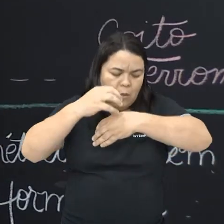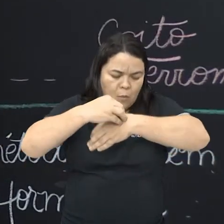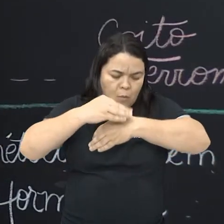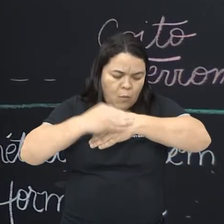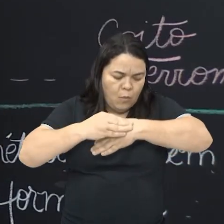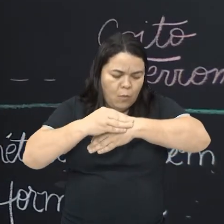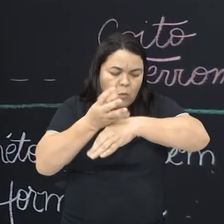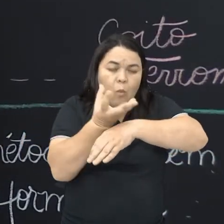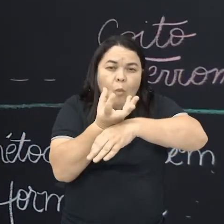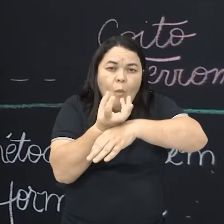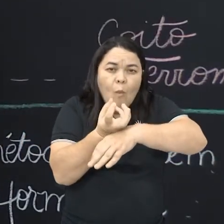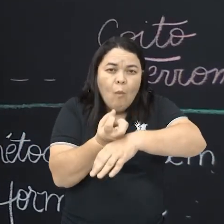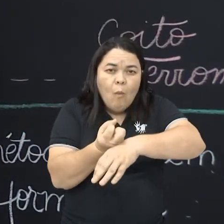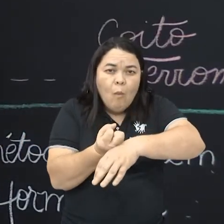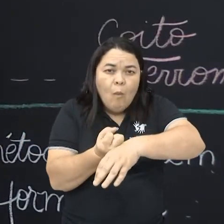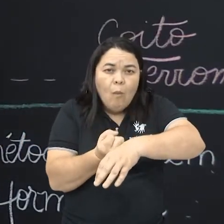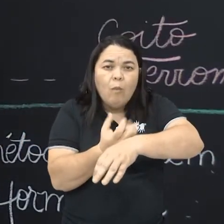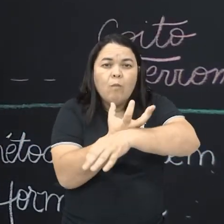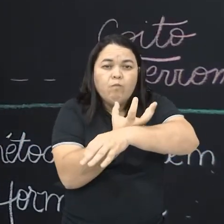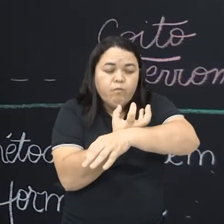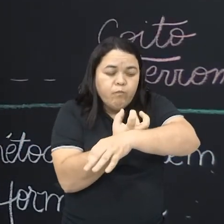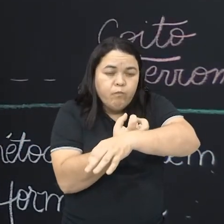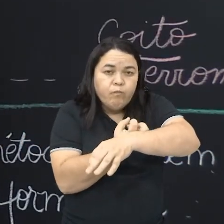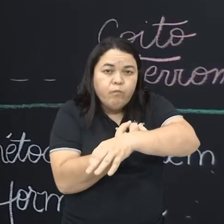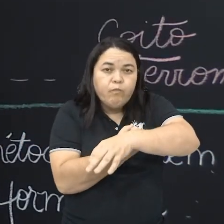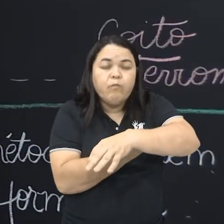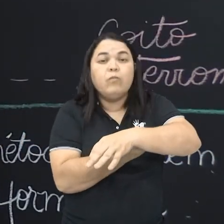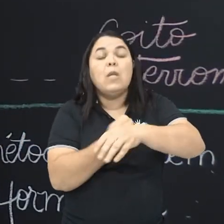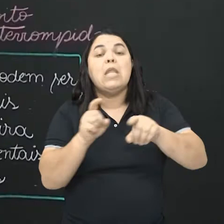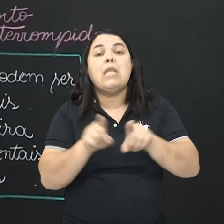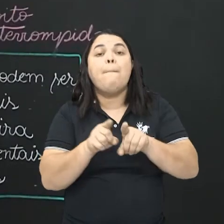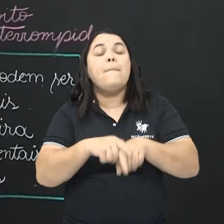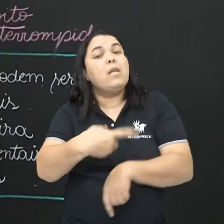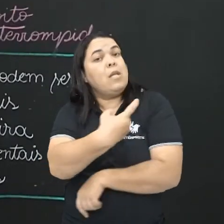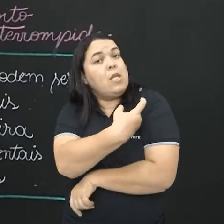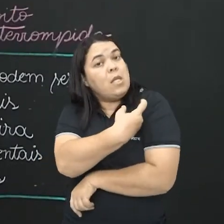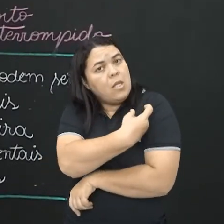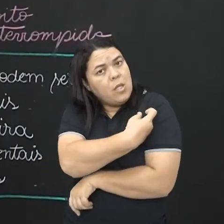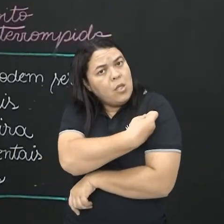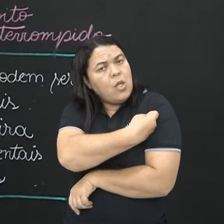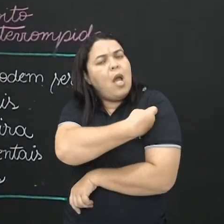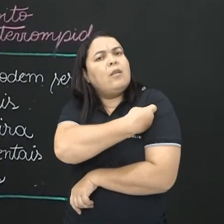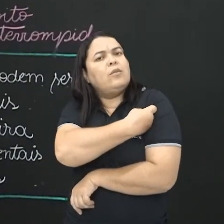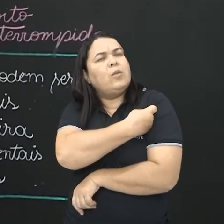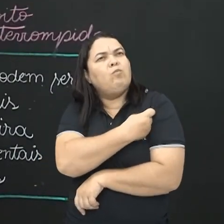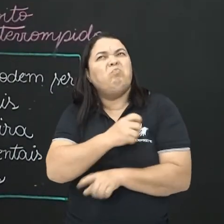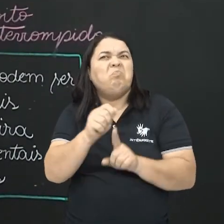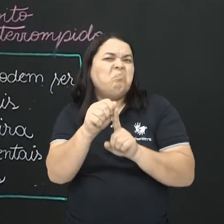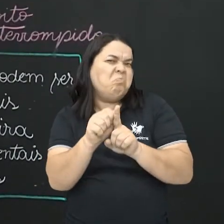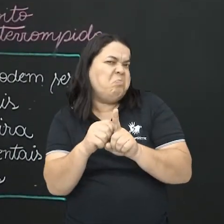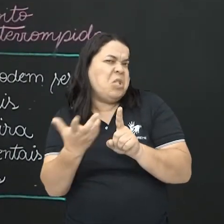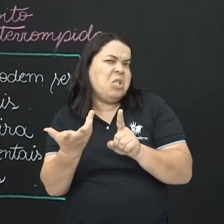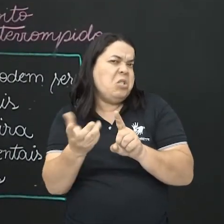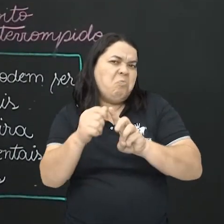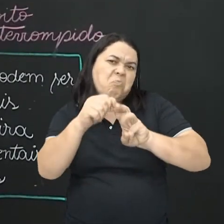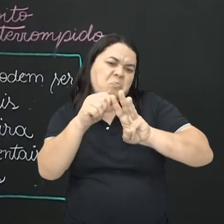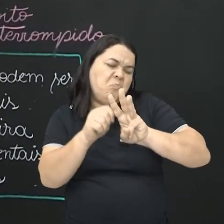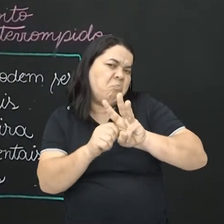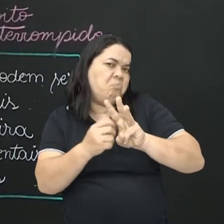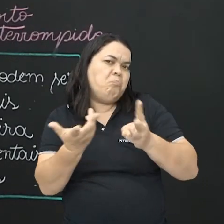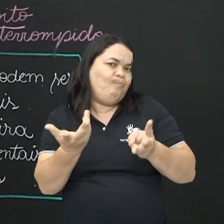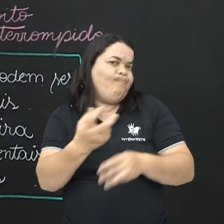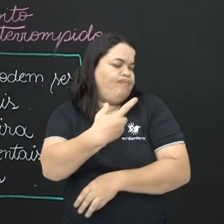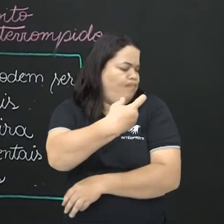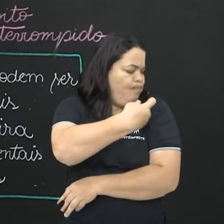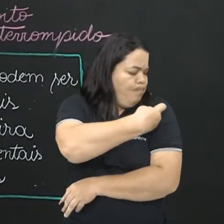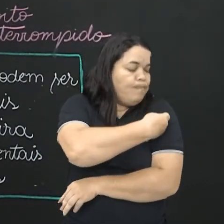optam pelo uso das vias hormonais, mas através de injeção. Uma injeção mensal ou até trimestral. Isso tem